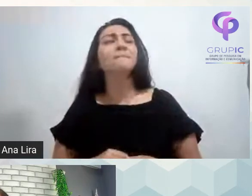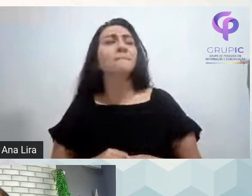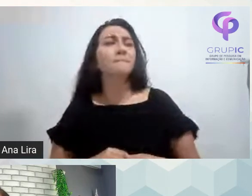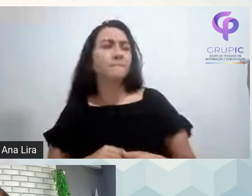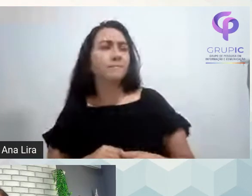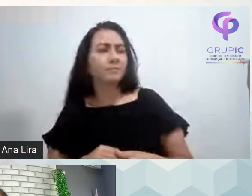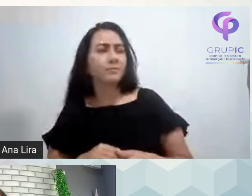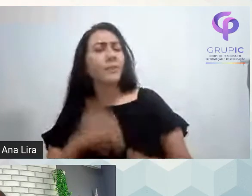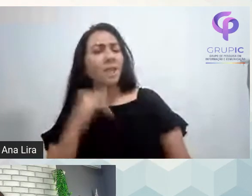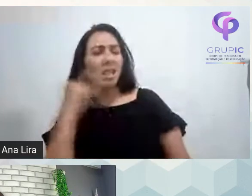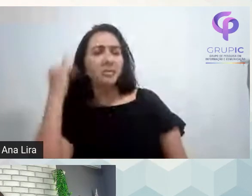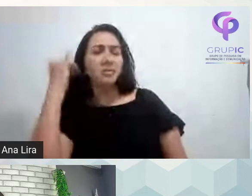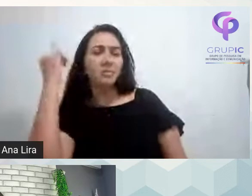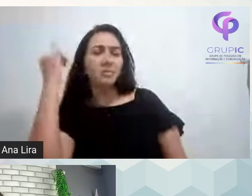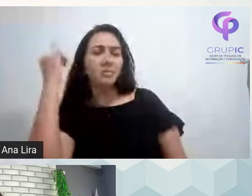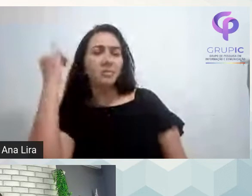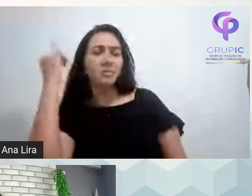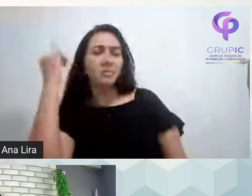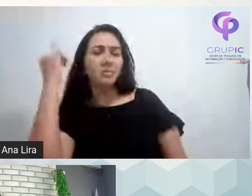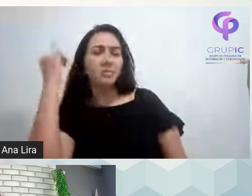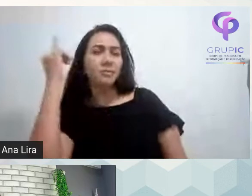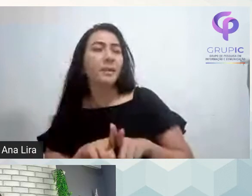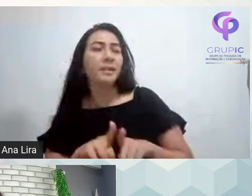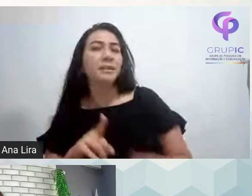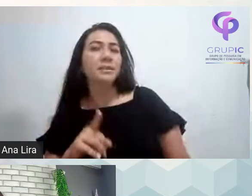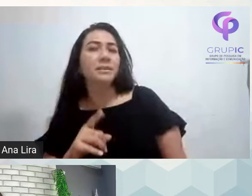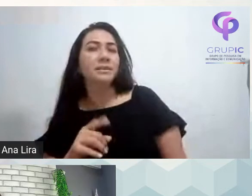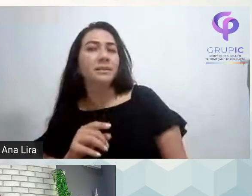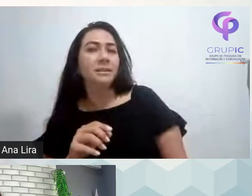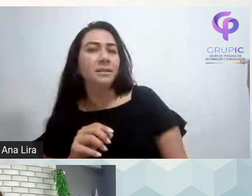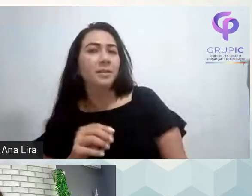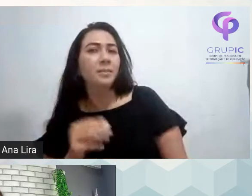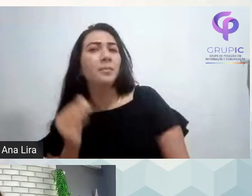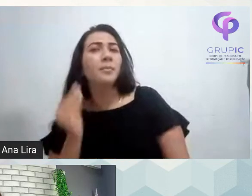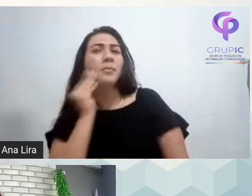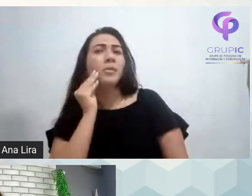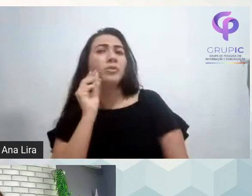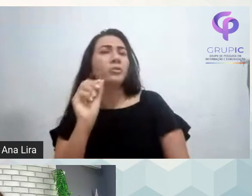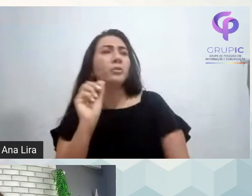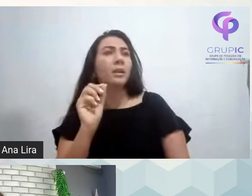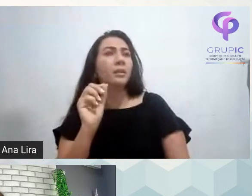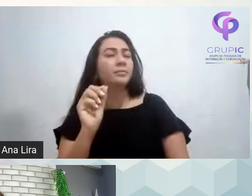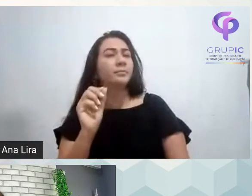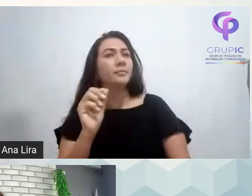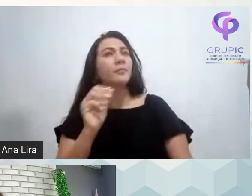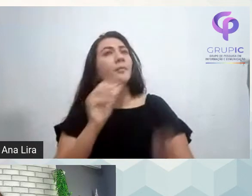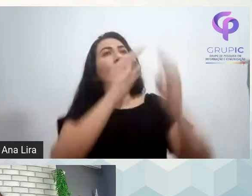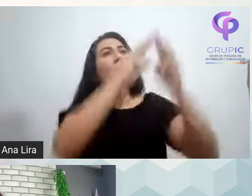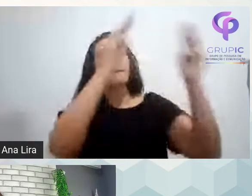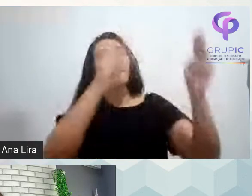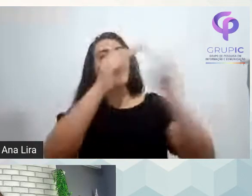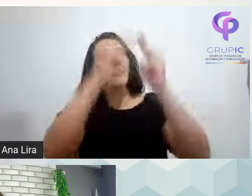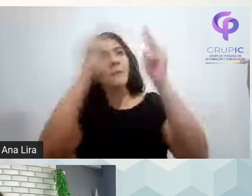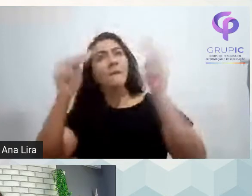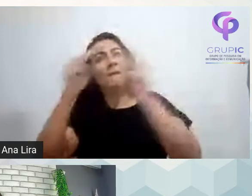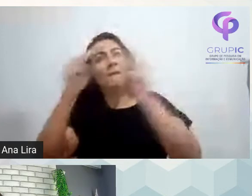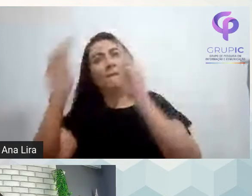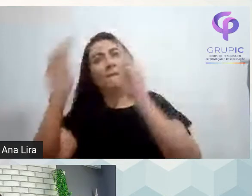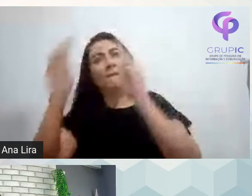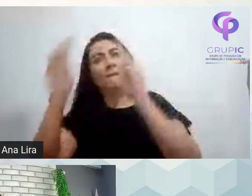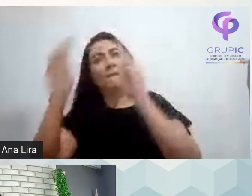como o Museu Eugênio trabalha, né? Como é que eles fazem? Quem é artista local,